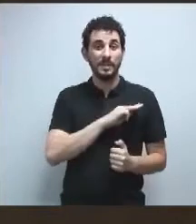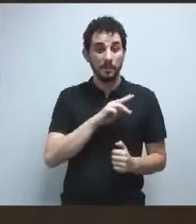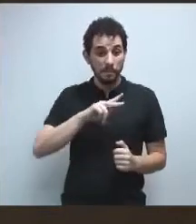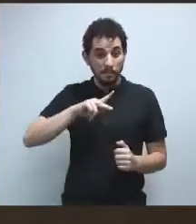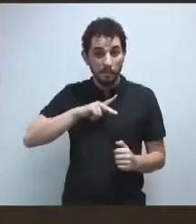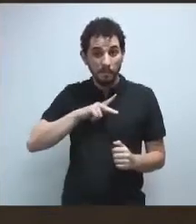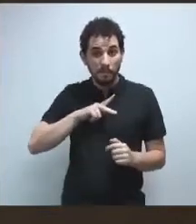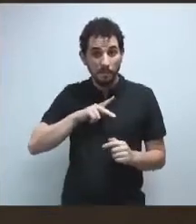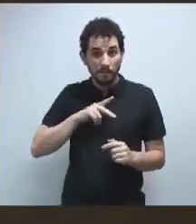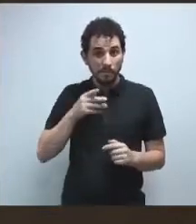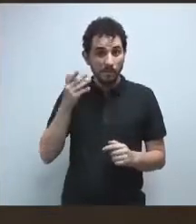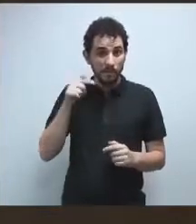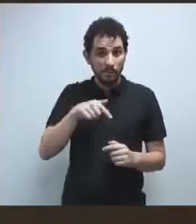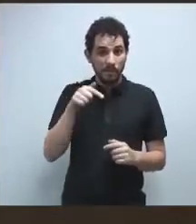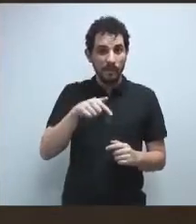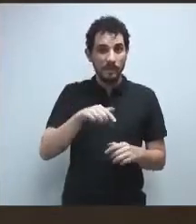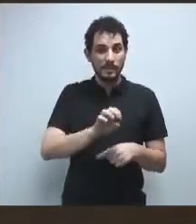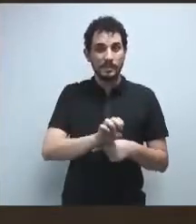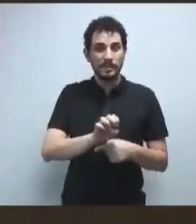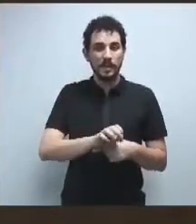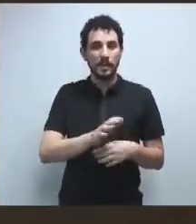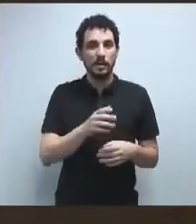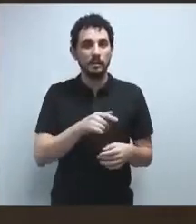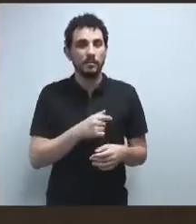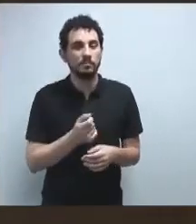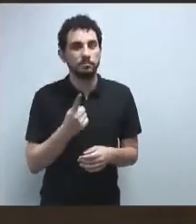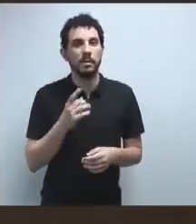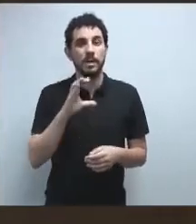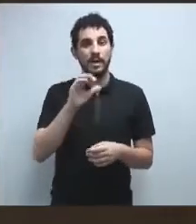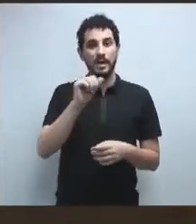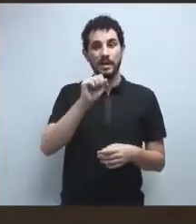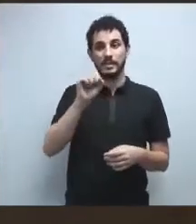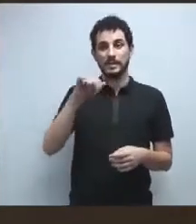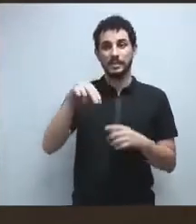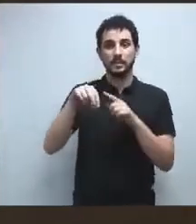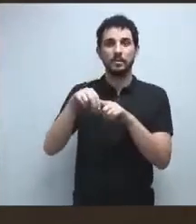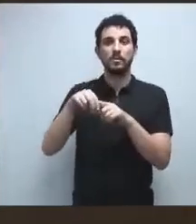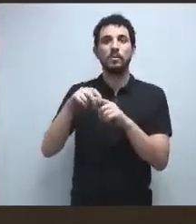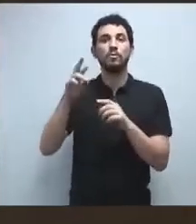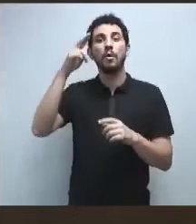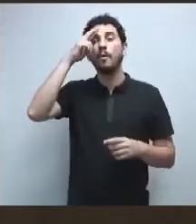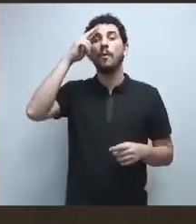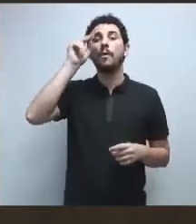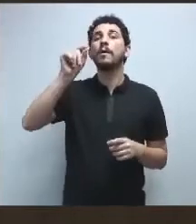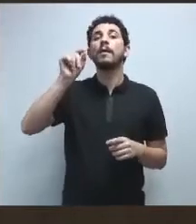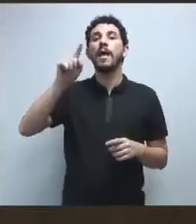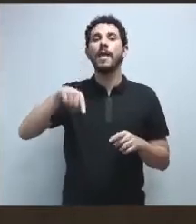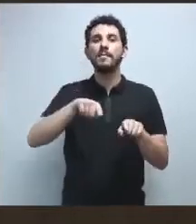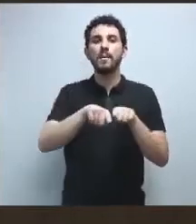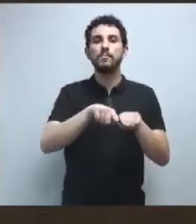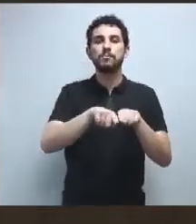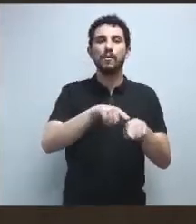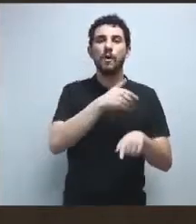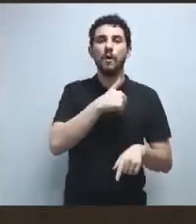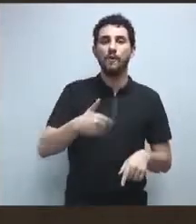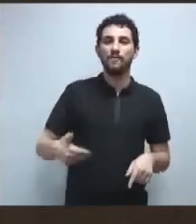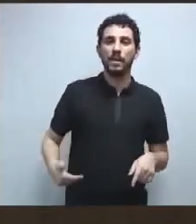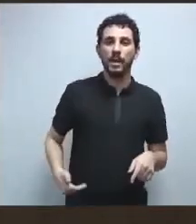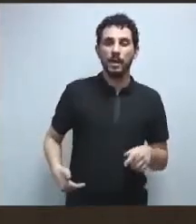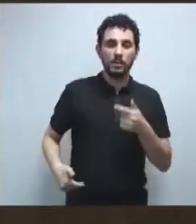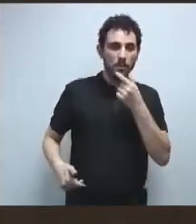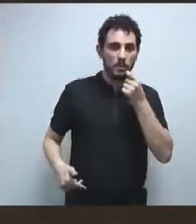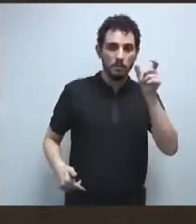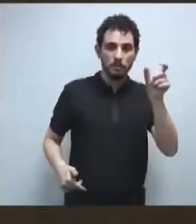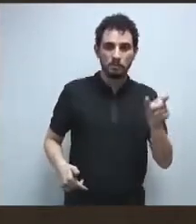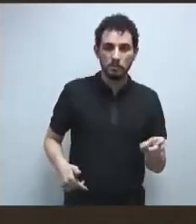estado e o casino pertence ao irmão do governador fizemos